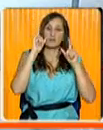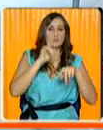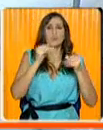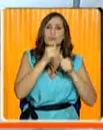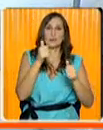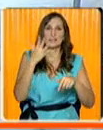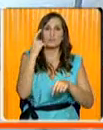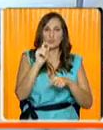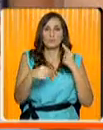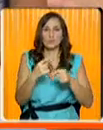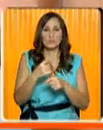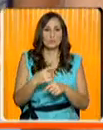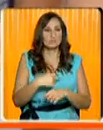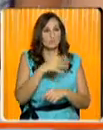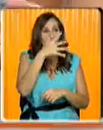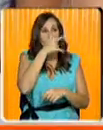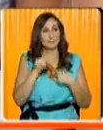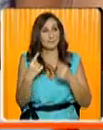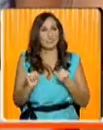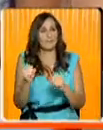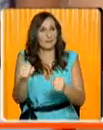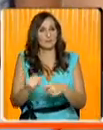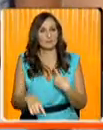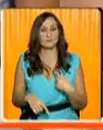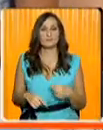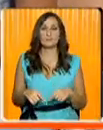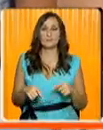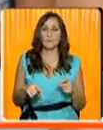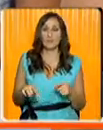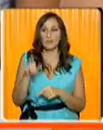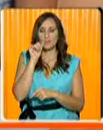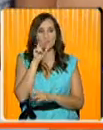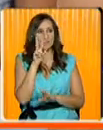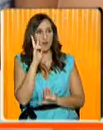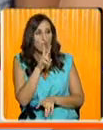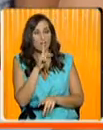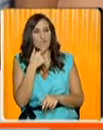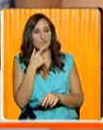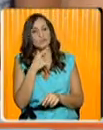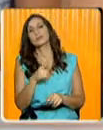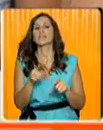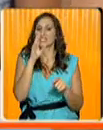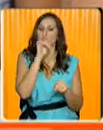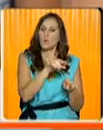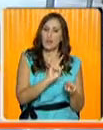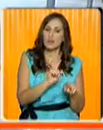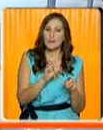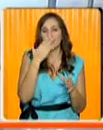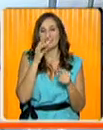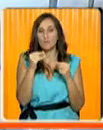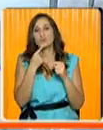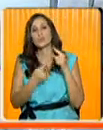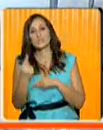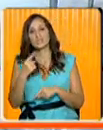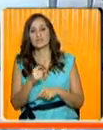5 minutos está mal disposta, depois passado 5 minutos está nervosa. Depois, nós... Eles têm que perceber. E as que não são assim são muito esquisitas. Não